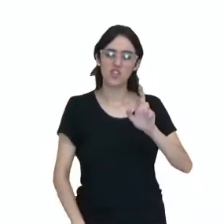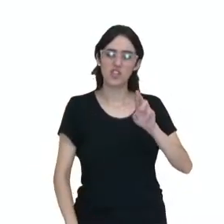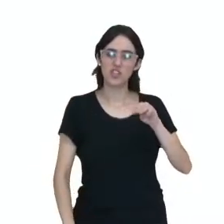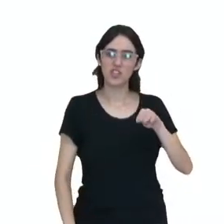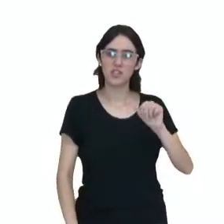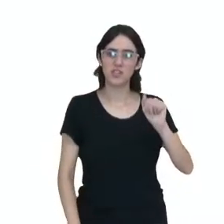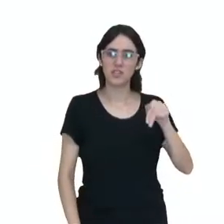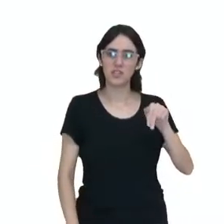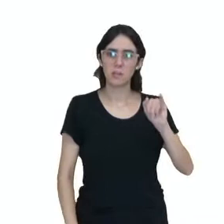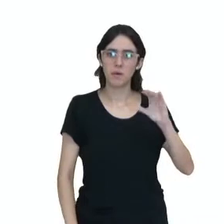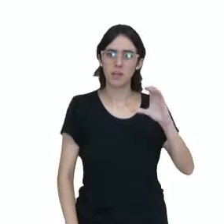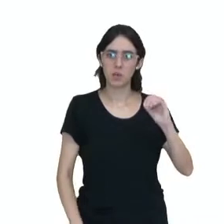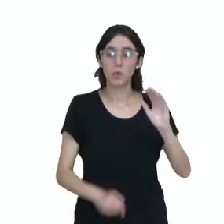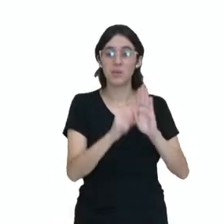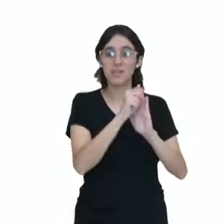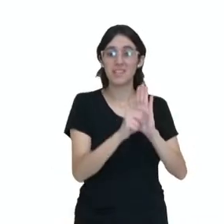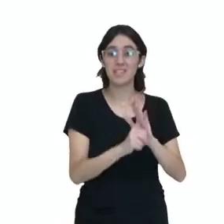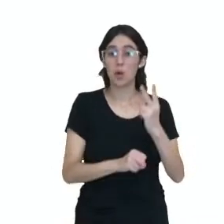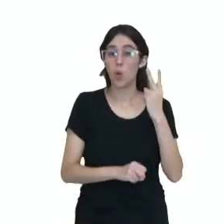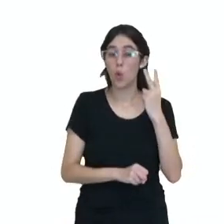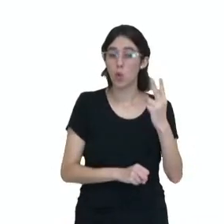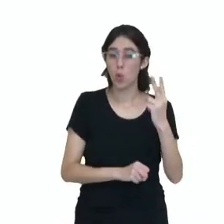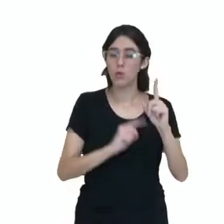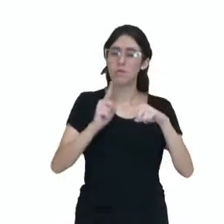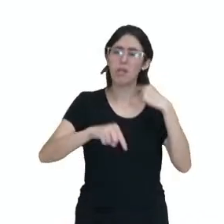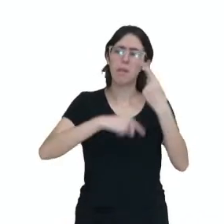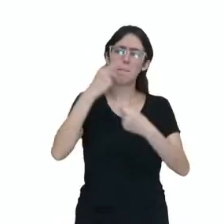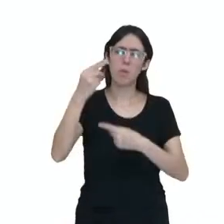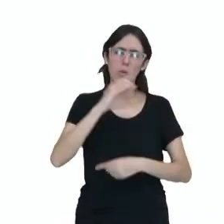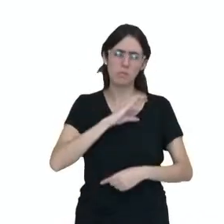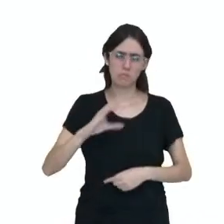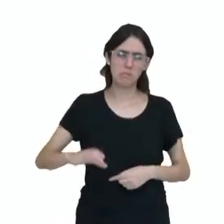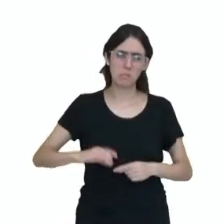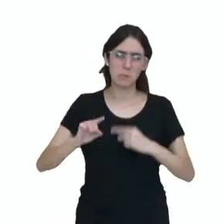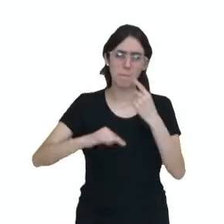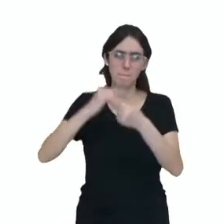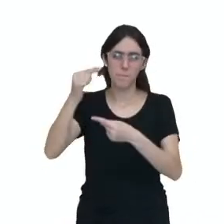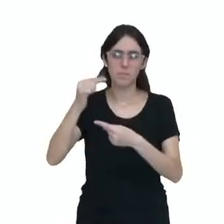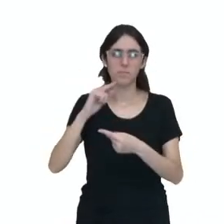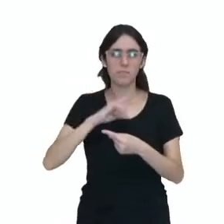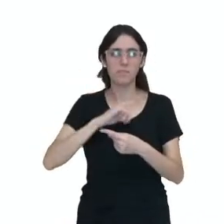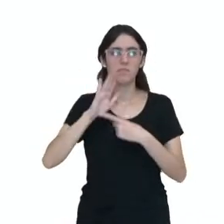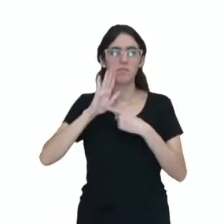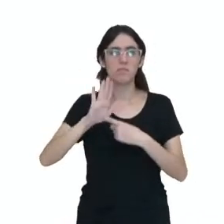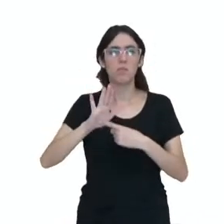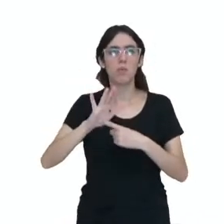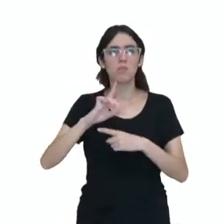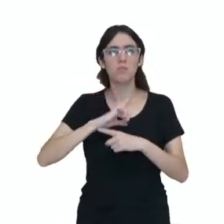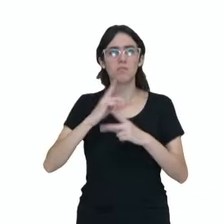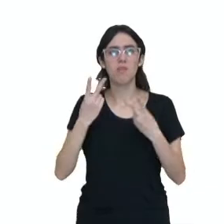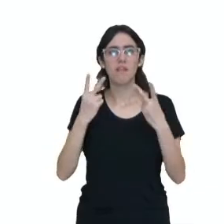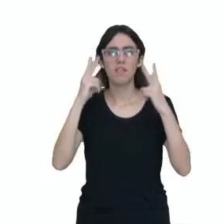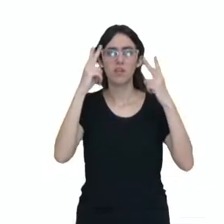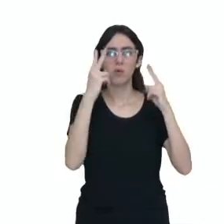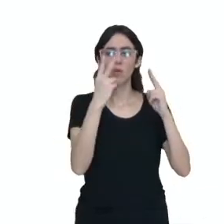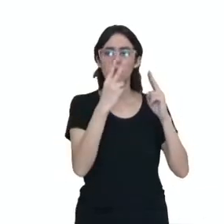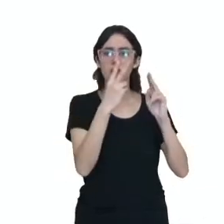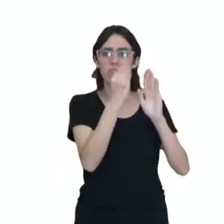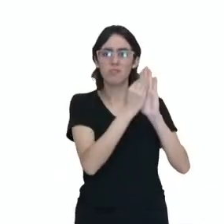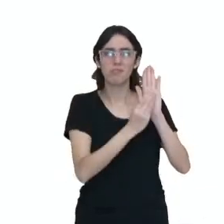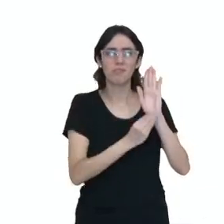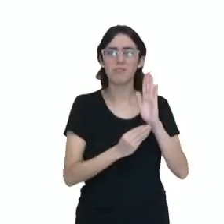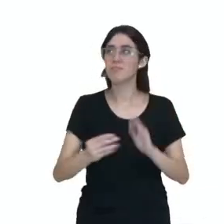180 d.C., derivam de monumentos helenísticos da Ásia Menor, mostrando as vitórias de Pergamene sobre os